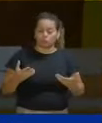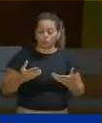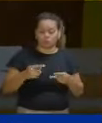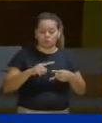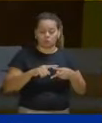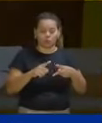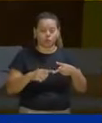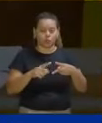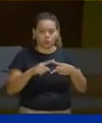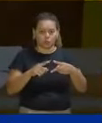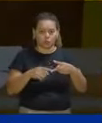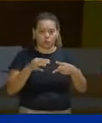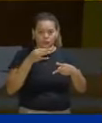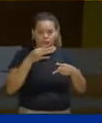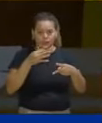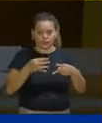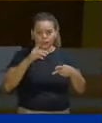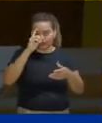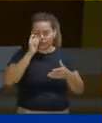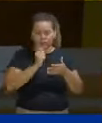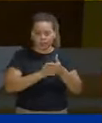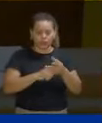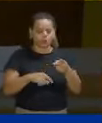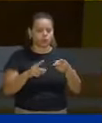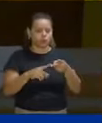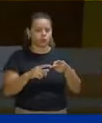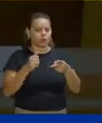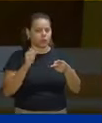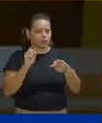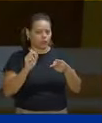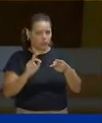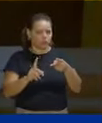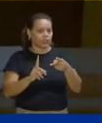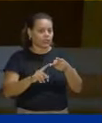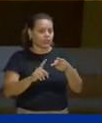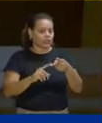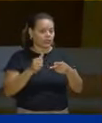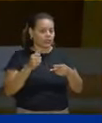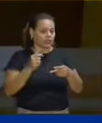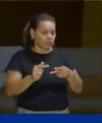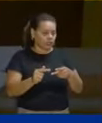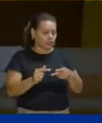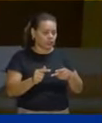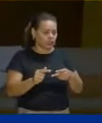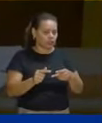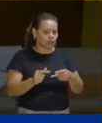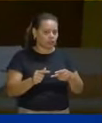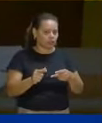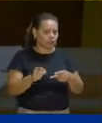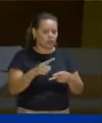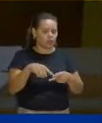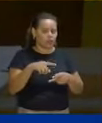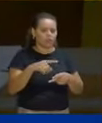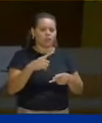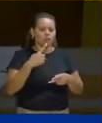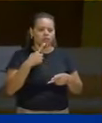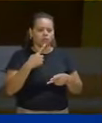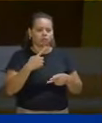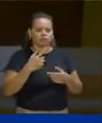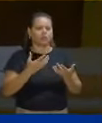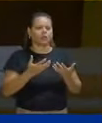submeter essa questão do horário das 17 horas, ouvindo os colegas, se alguém tiver alguma